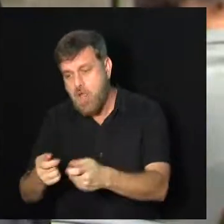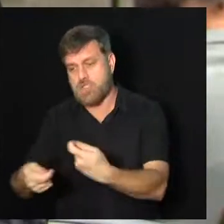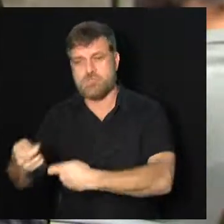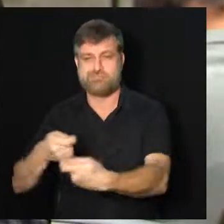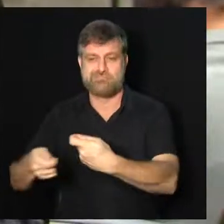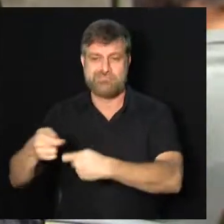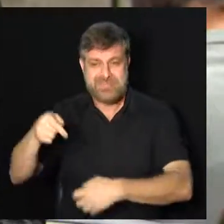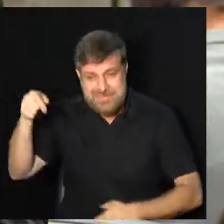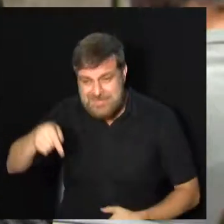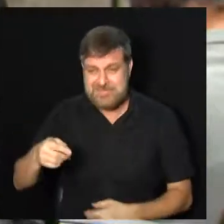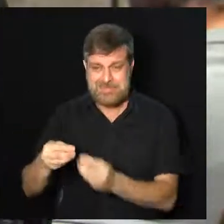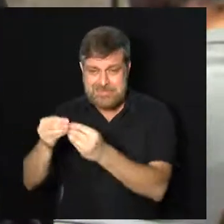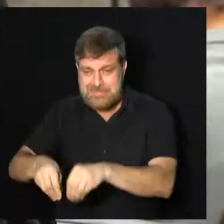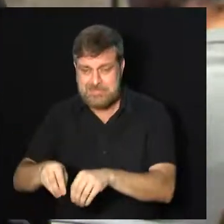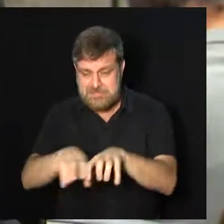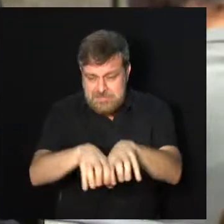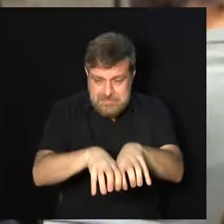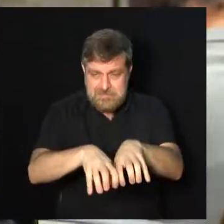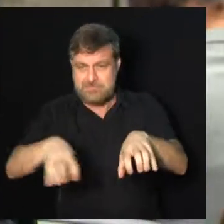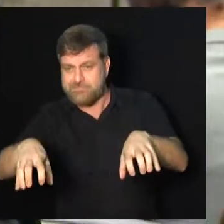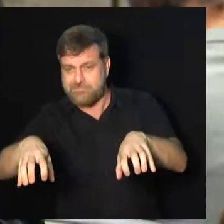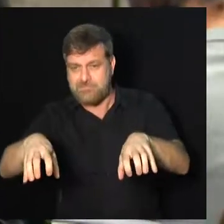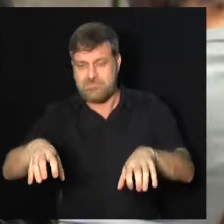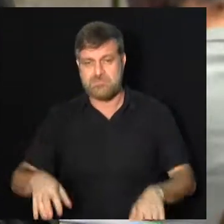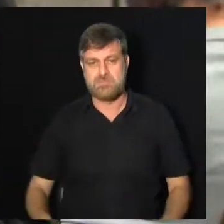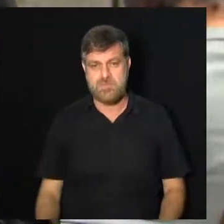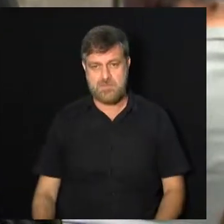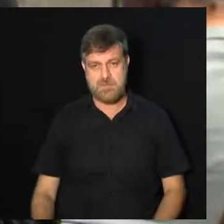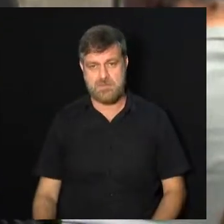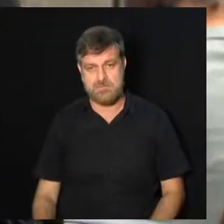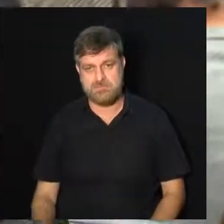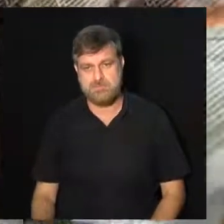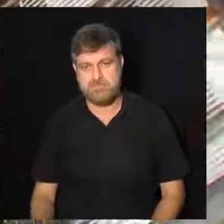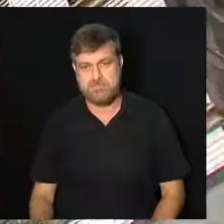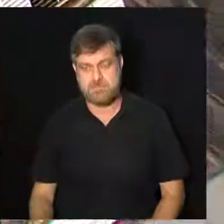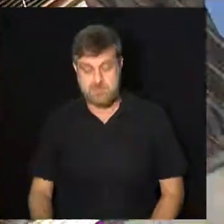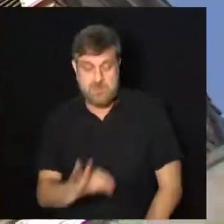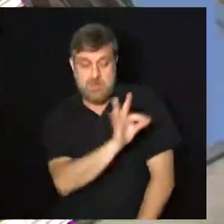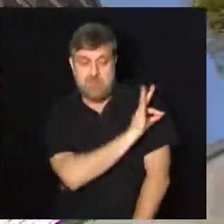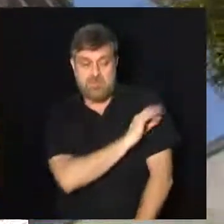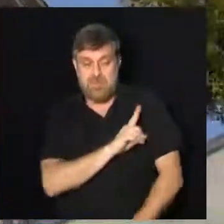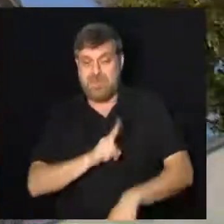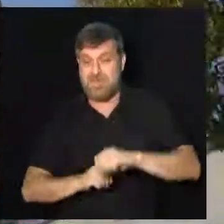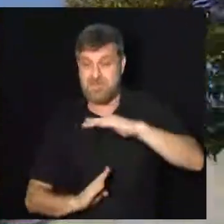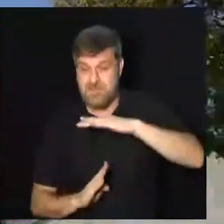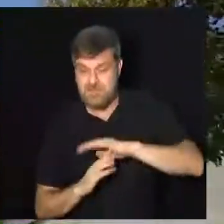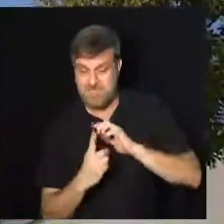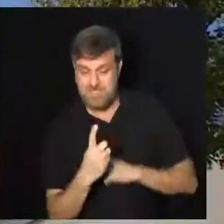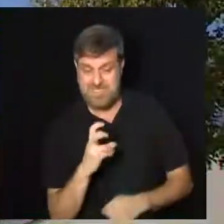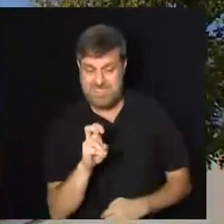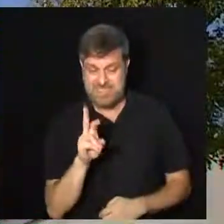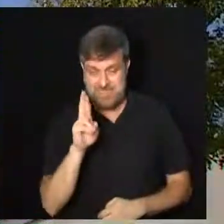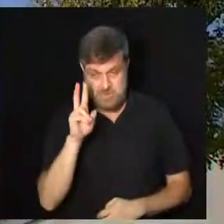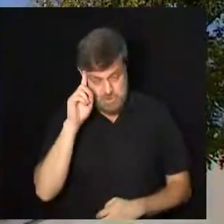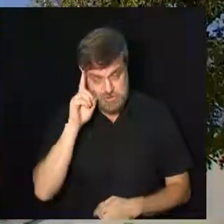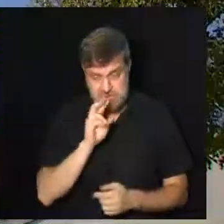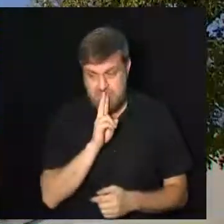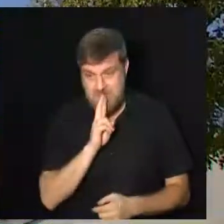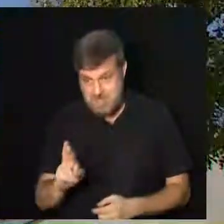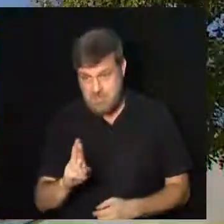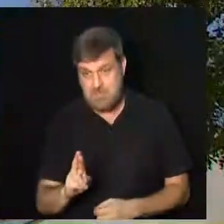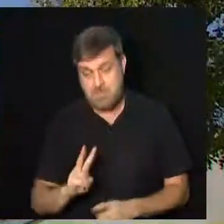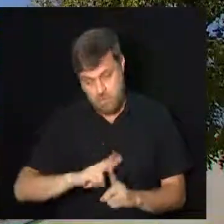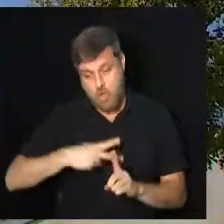transtorno onde ilha os comerciantes e moradores da região central. A Prefeitura tem o prazo regimental de 15 dias, que é prorrogável por